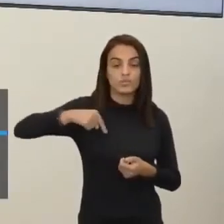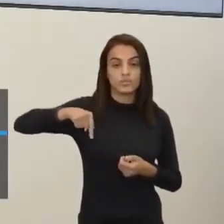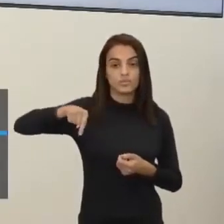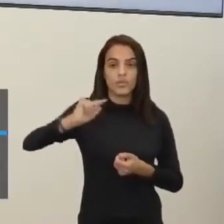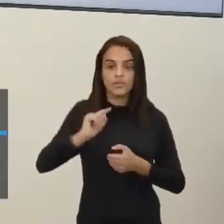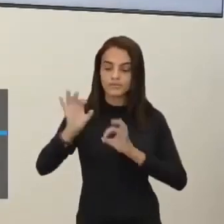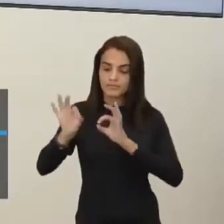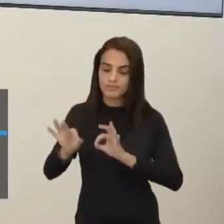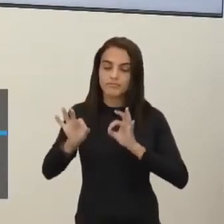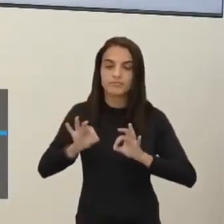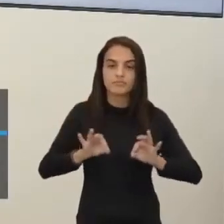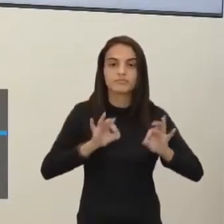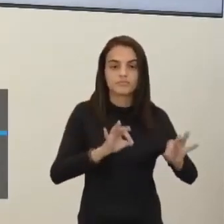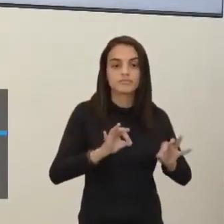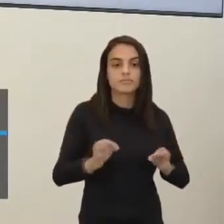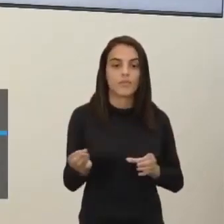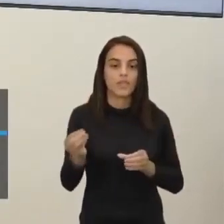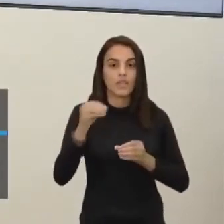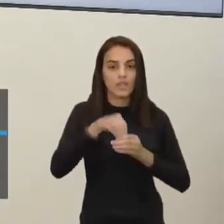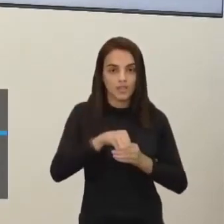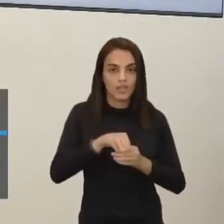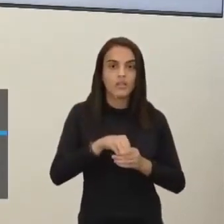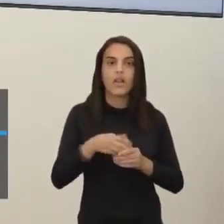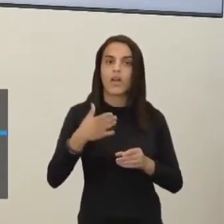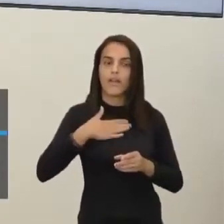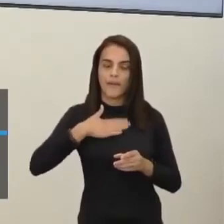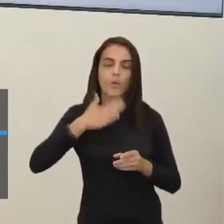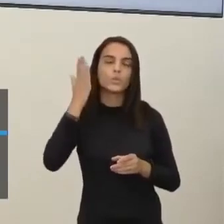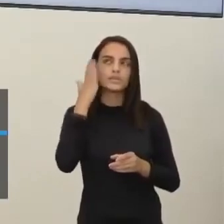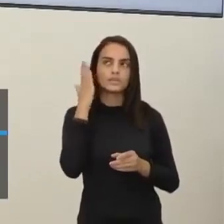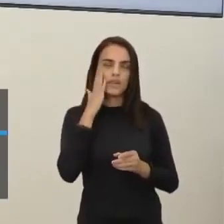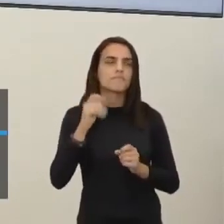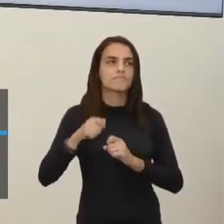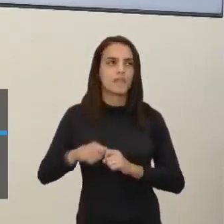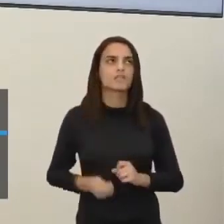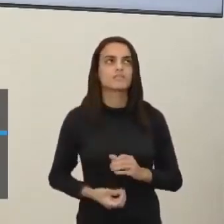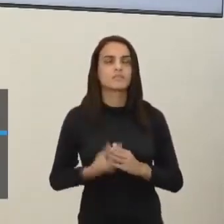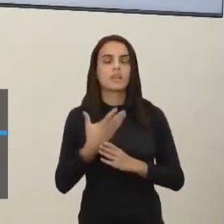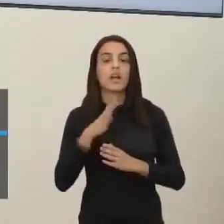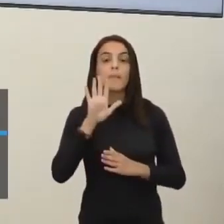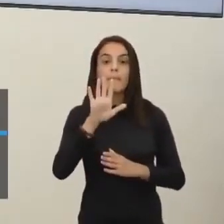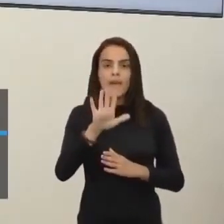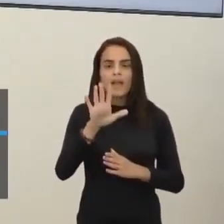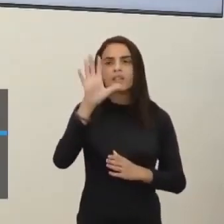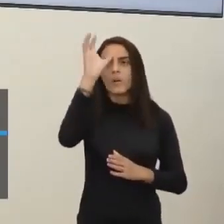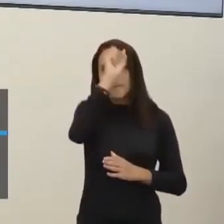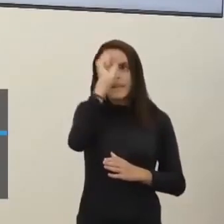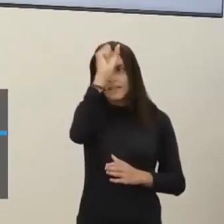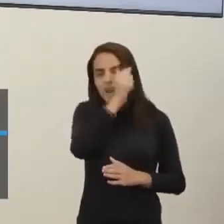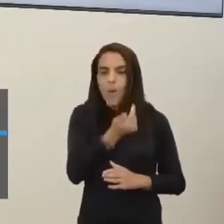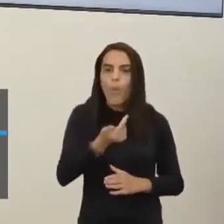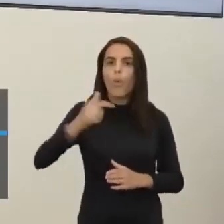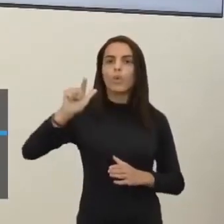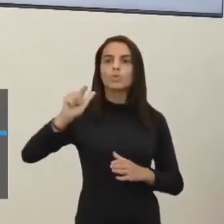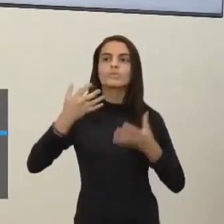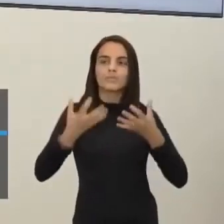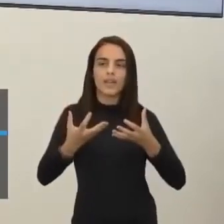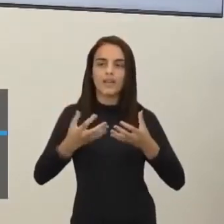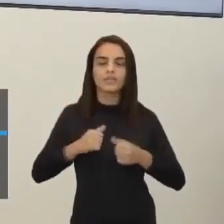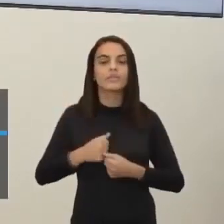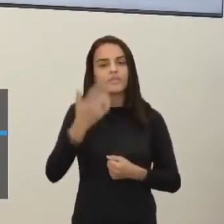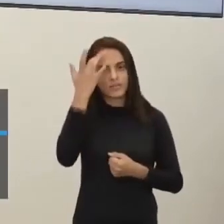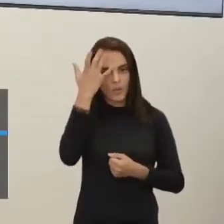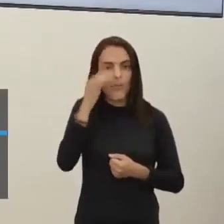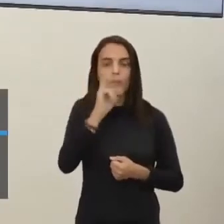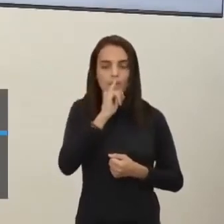nos organizarmos dentro de eu sei fazer uma coisa e eu quero aprender essa outra coisa. Então vamos facilitar com um